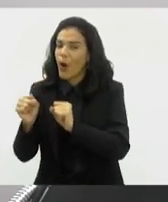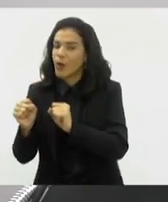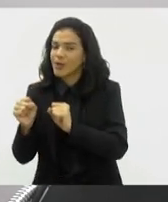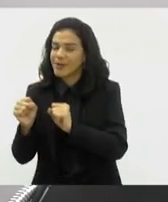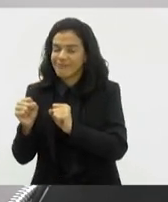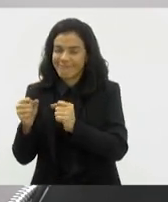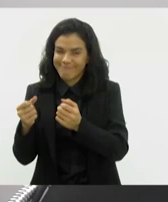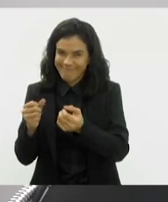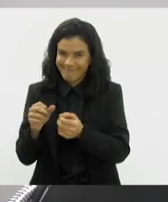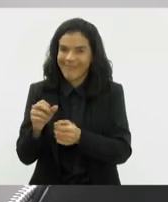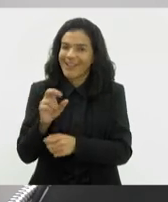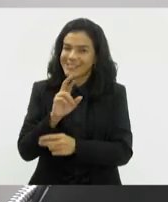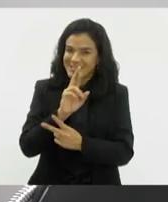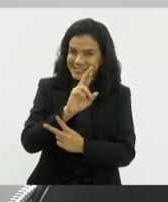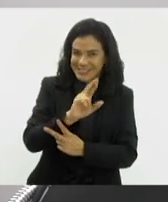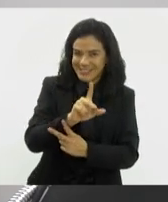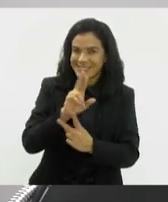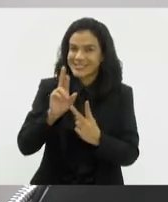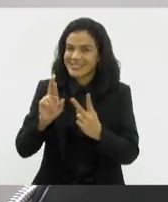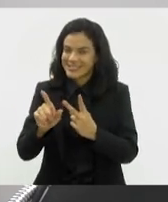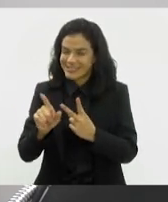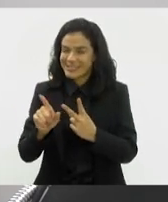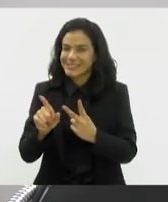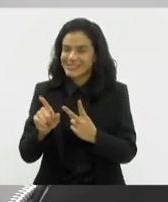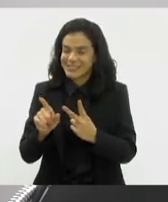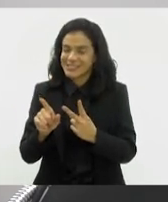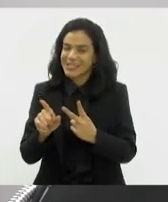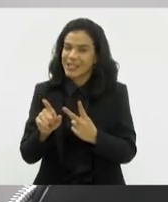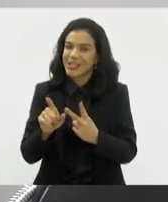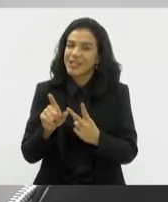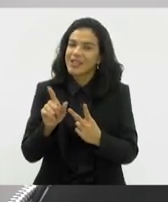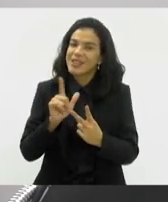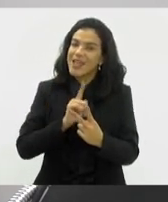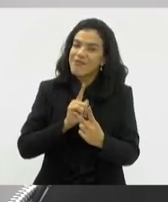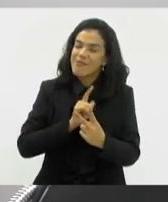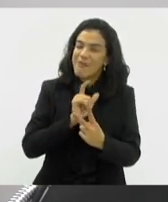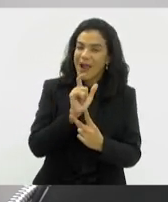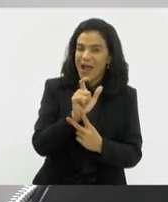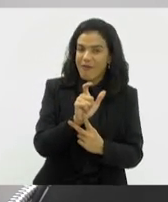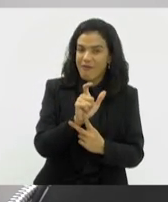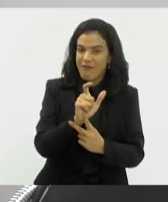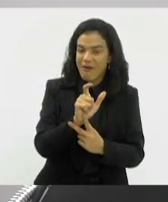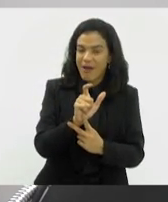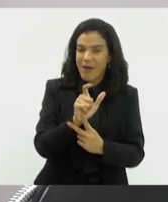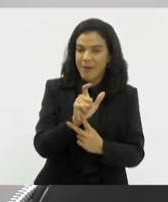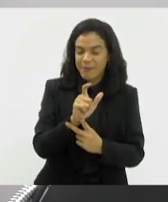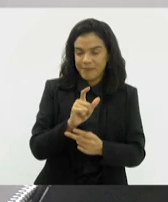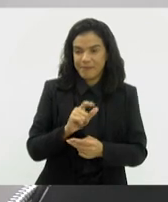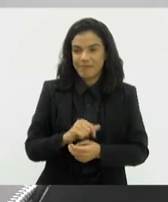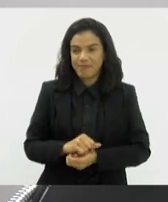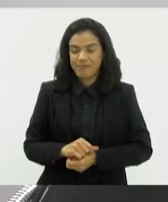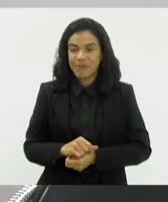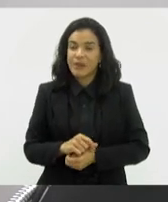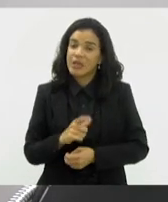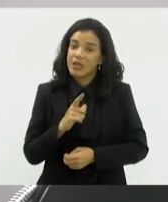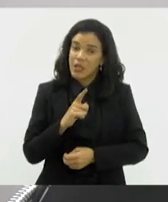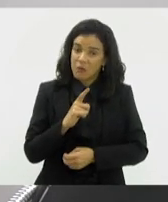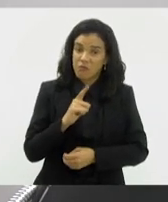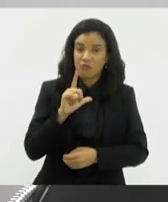Excelência. E aqui trata-se de um programa. Então, houve concordância. Então, há o voto do relator.